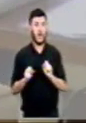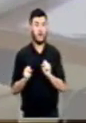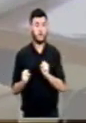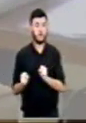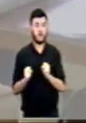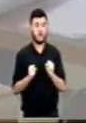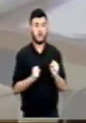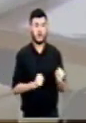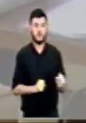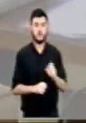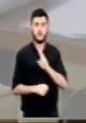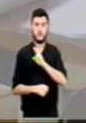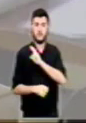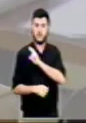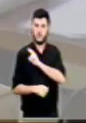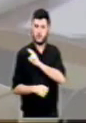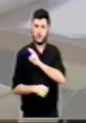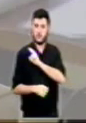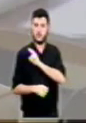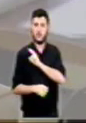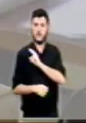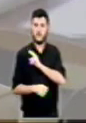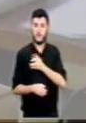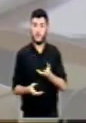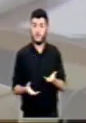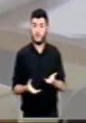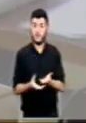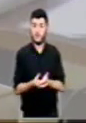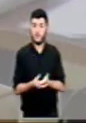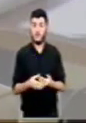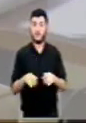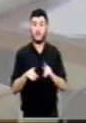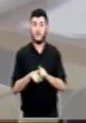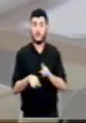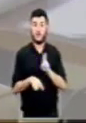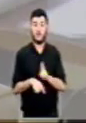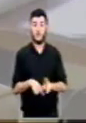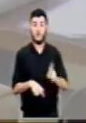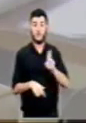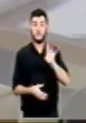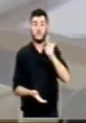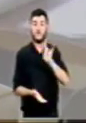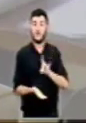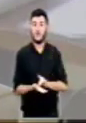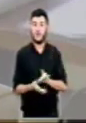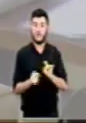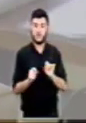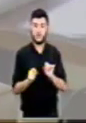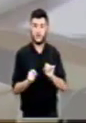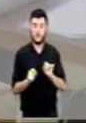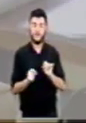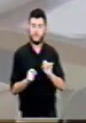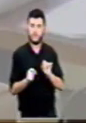pela persecução penal, mesmo à luz de indicação concreta de participação de parlamentar, tenham mantido